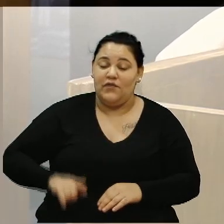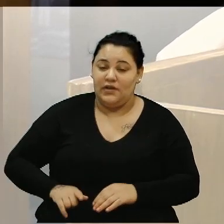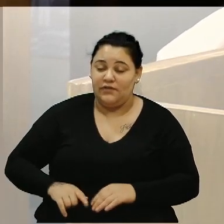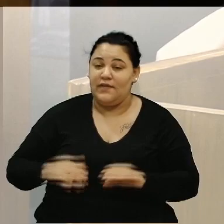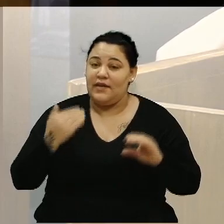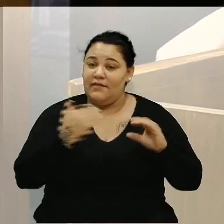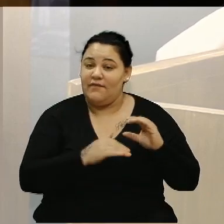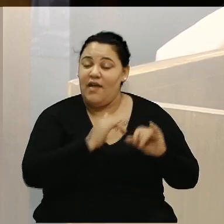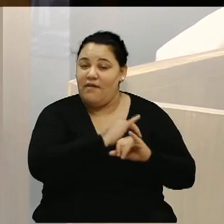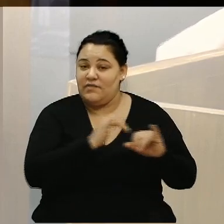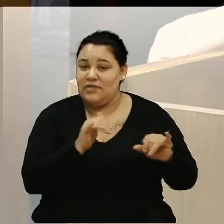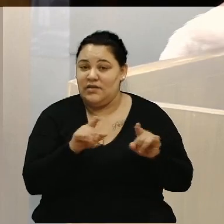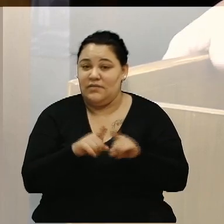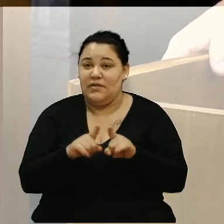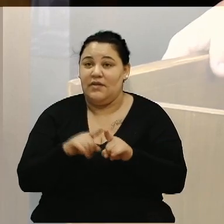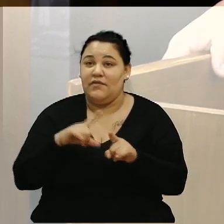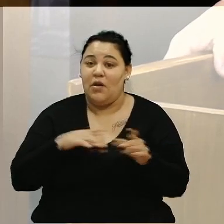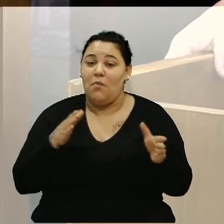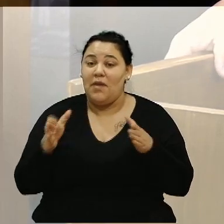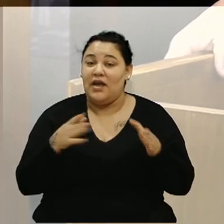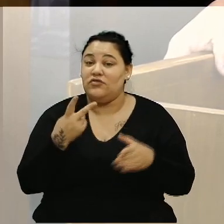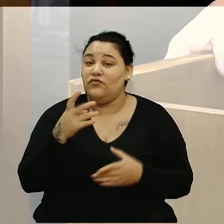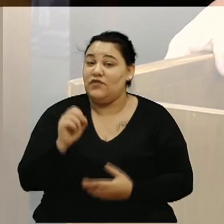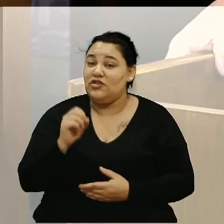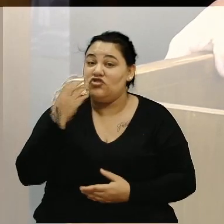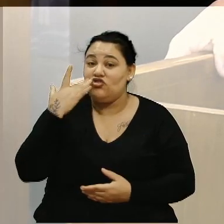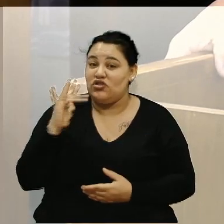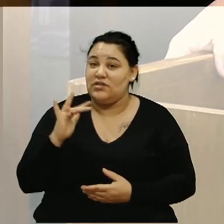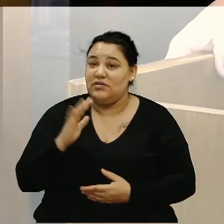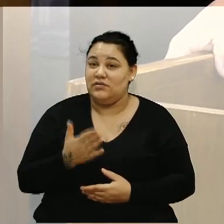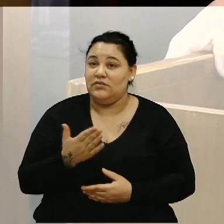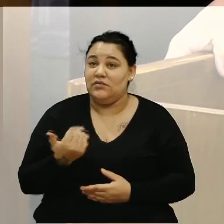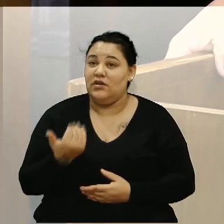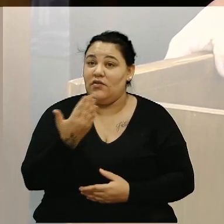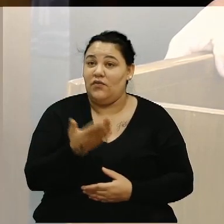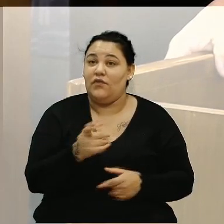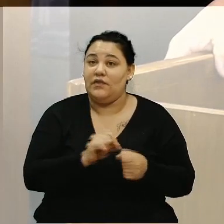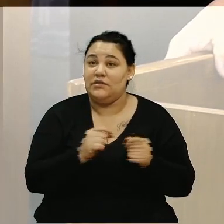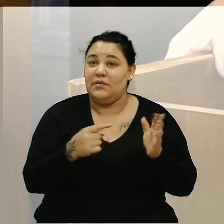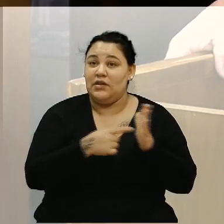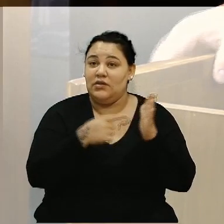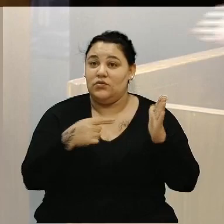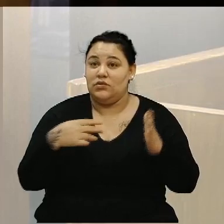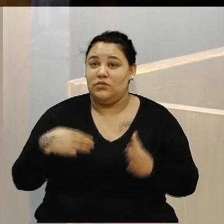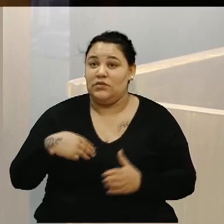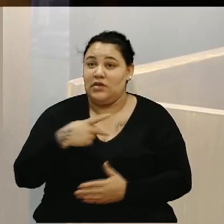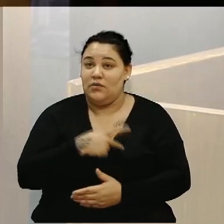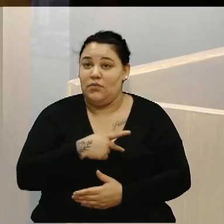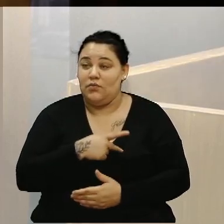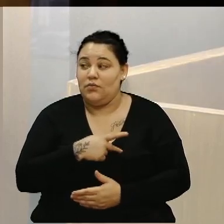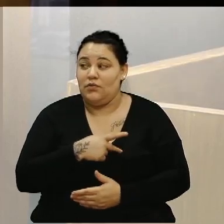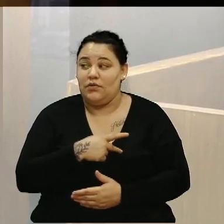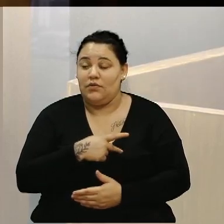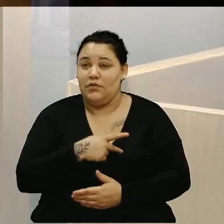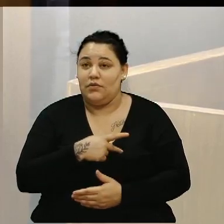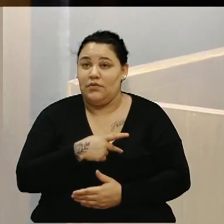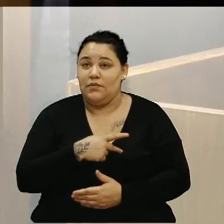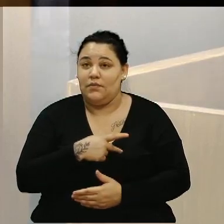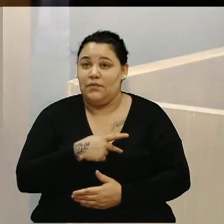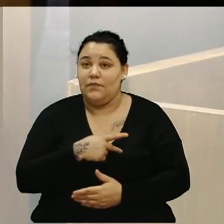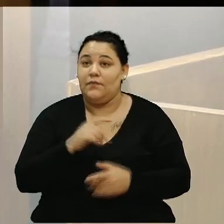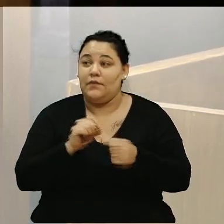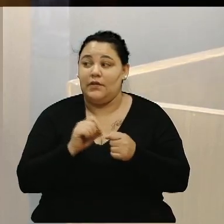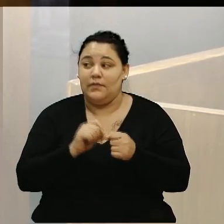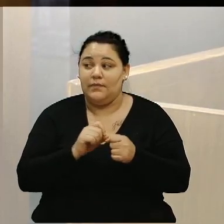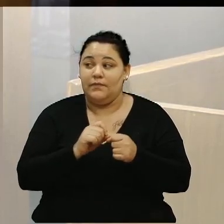recado, e eu vou dar um prazo de 20 dias. Um prazo de 20 dias, porque eu vou fazer uma denúncia no Ministério Público. Um prazo de 20 dias e eu vou fazer